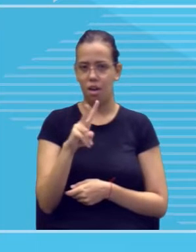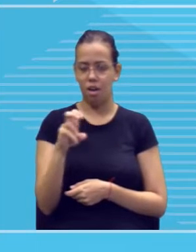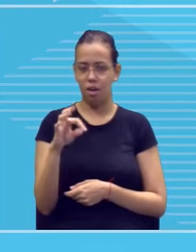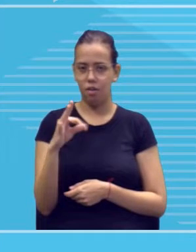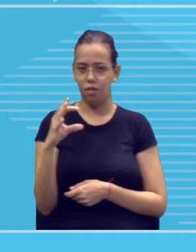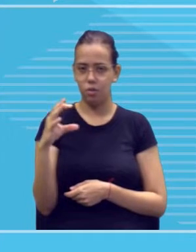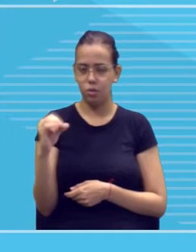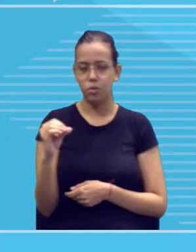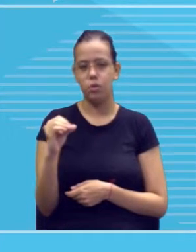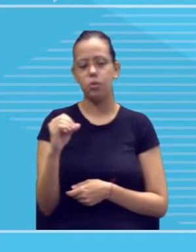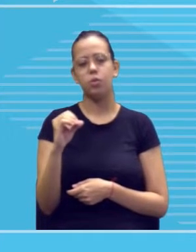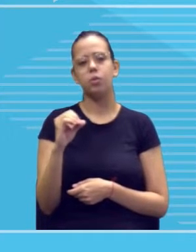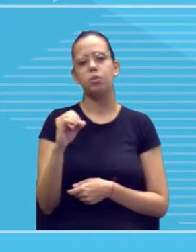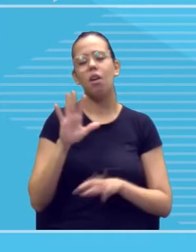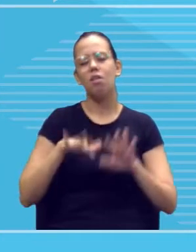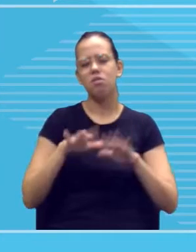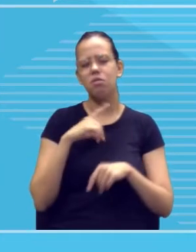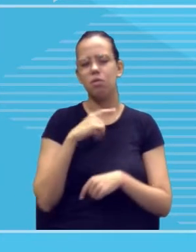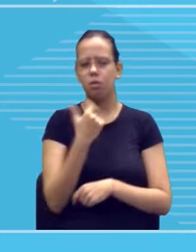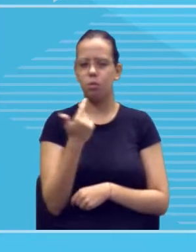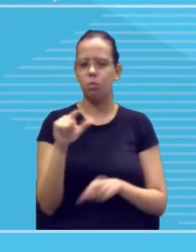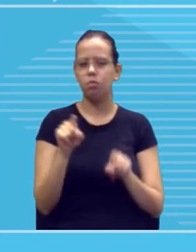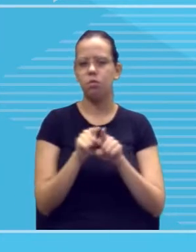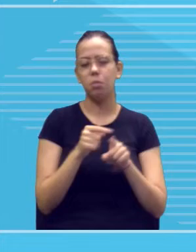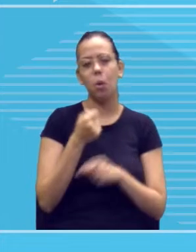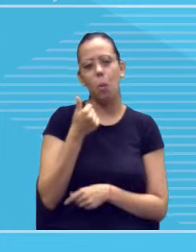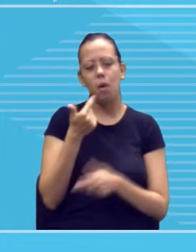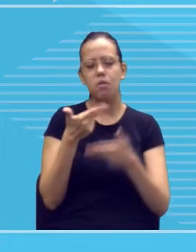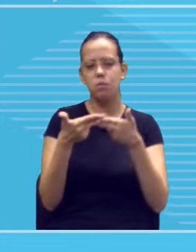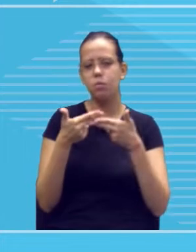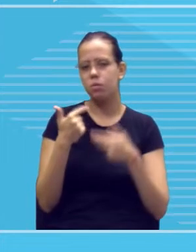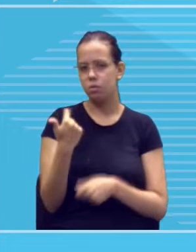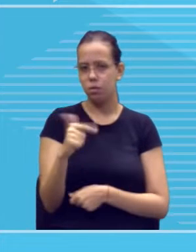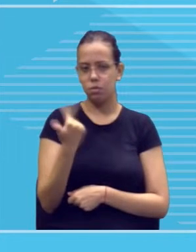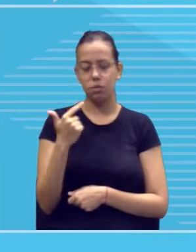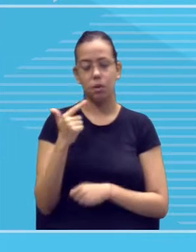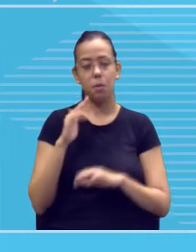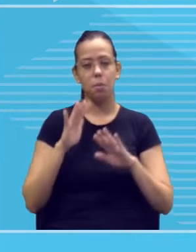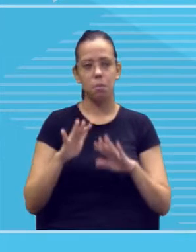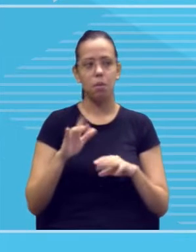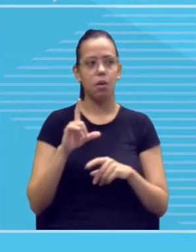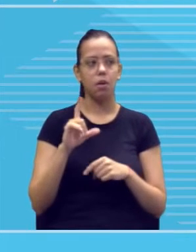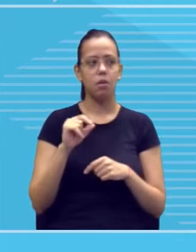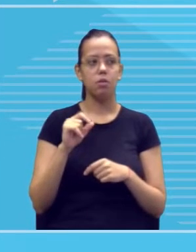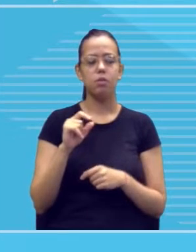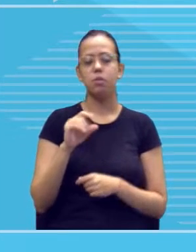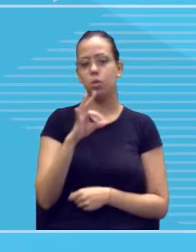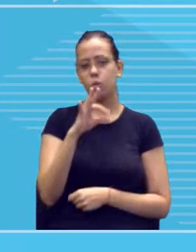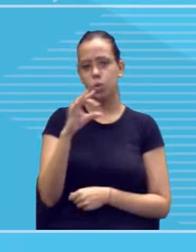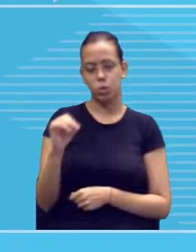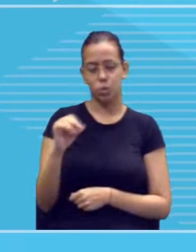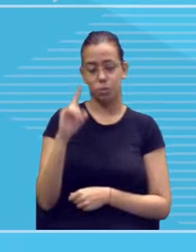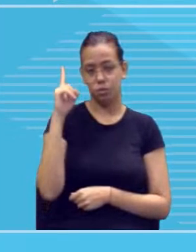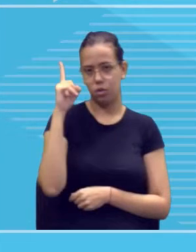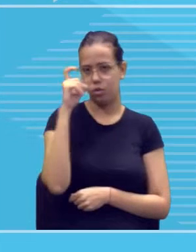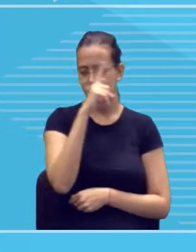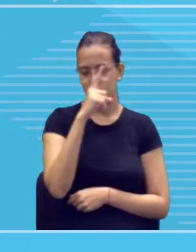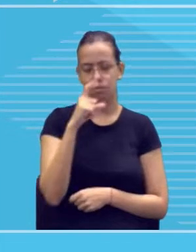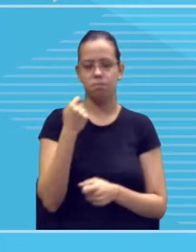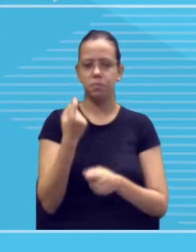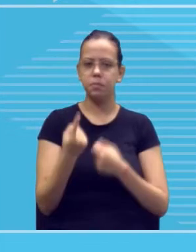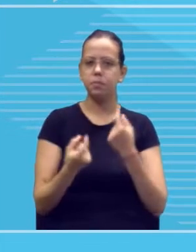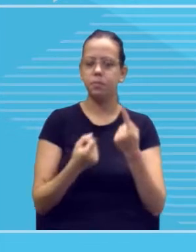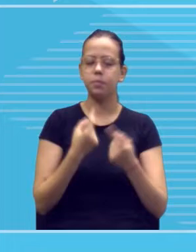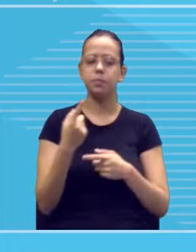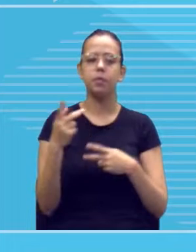vai encontrar o nítil Vira e Mexe também quase desuso mas esse tio não vai aparecer tá bom gente raro são os casos em